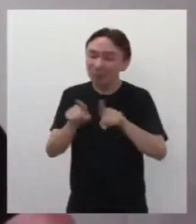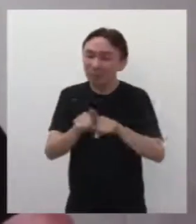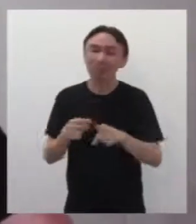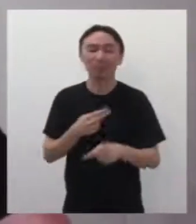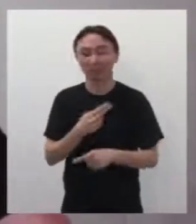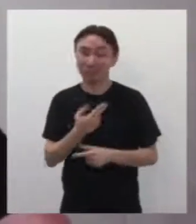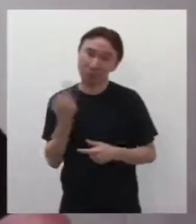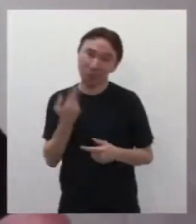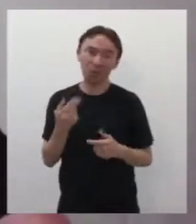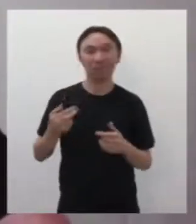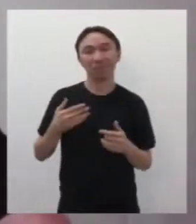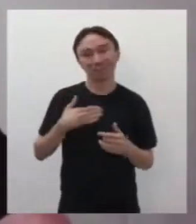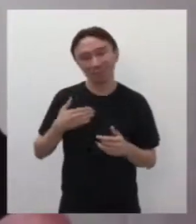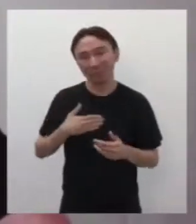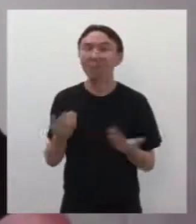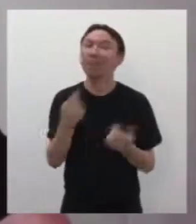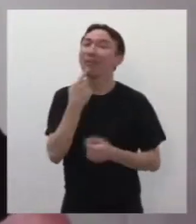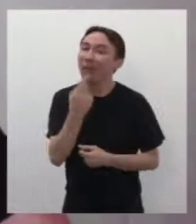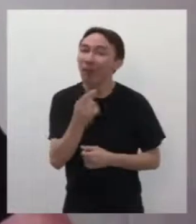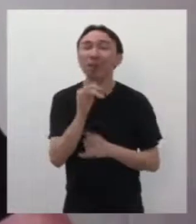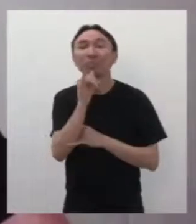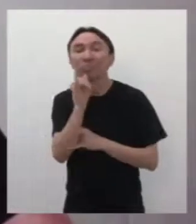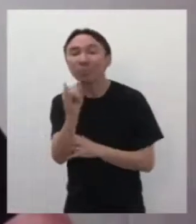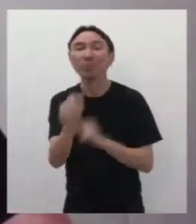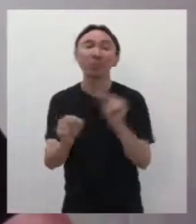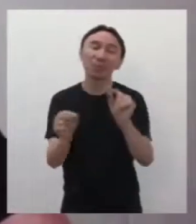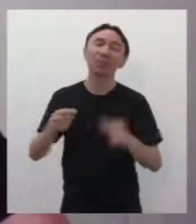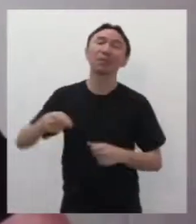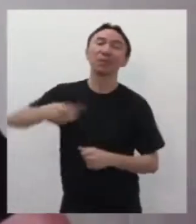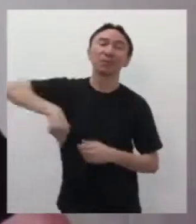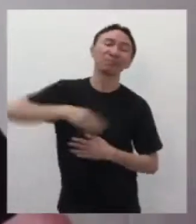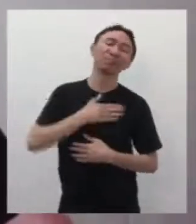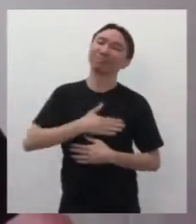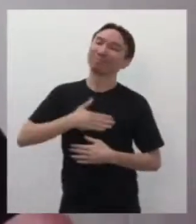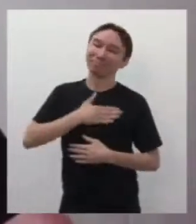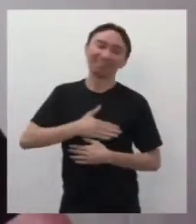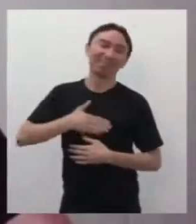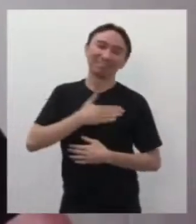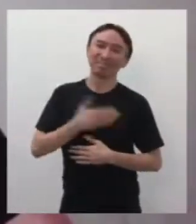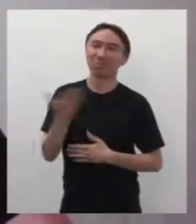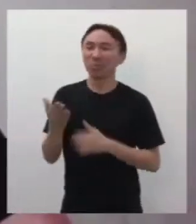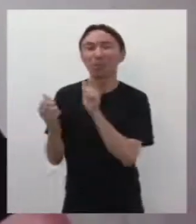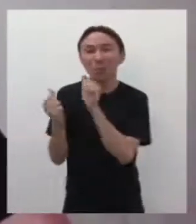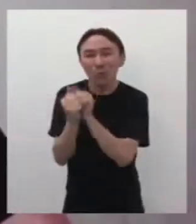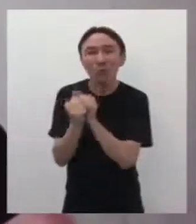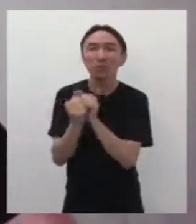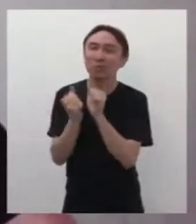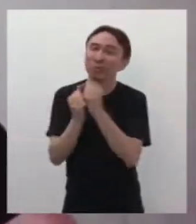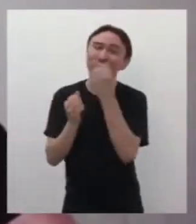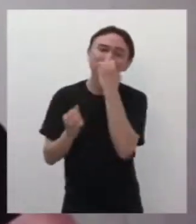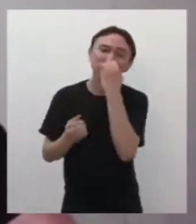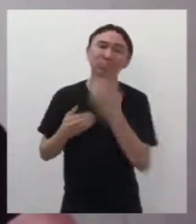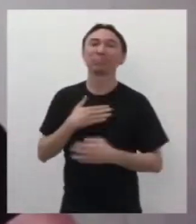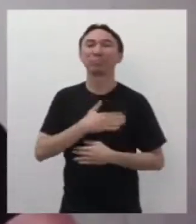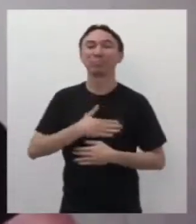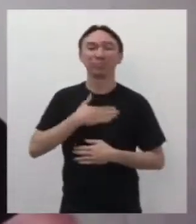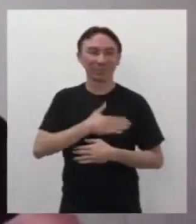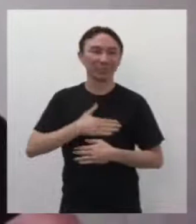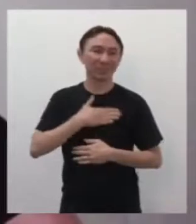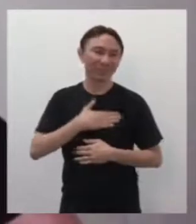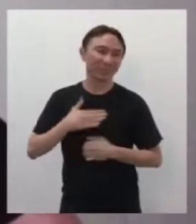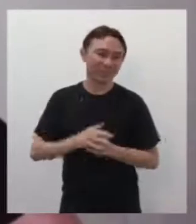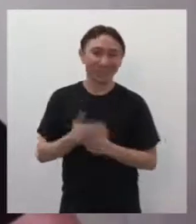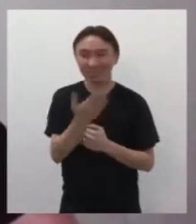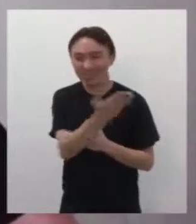dele também, assim, que é uma grande honra, foi uma grande honra ter você aqui, Júlia, você, Maia.